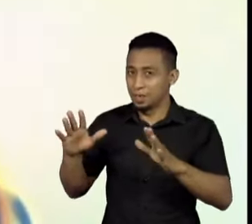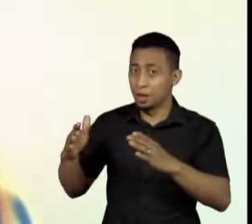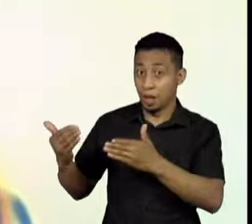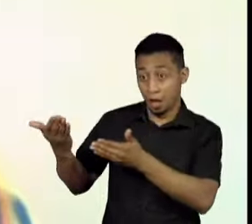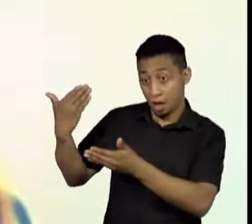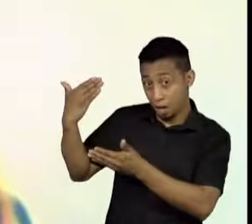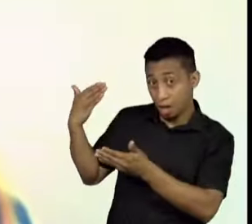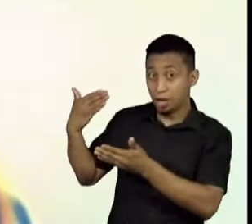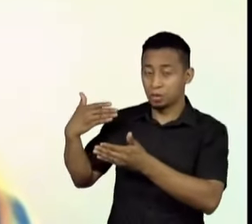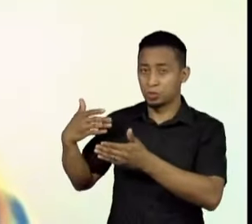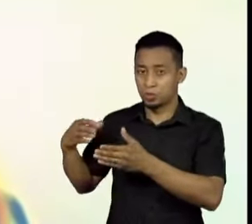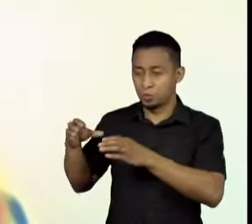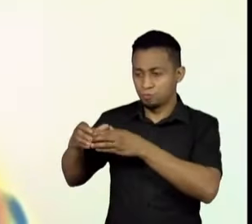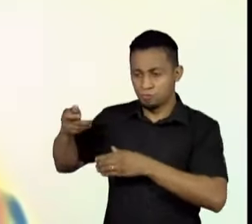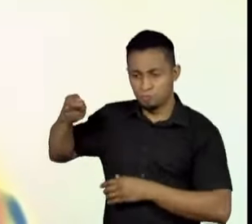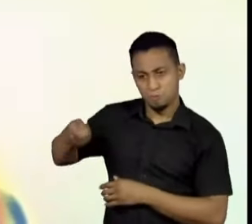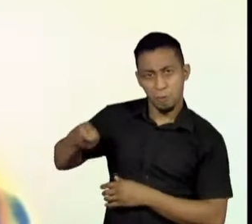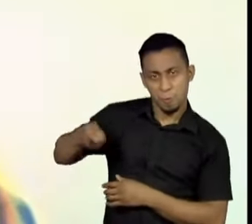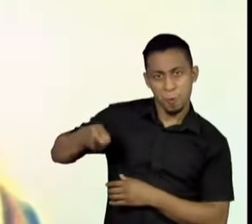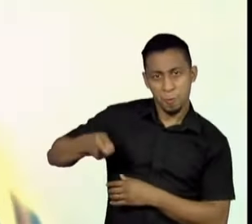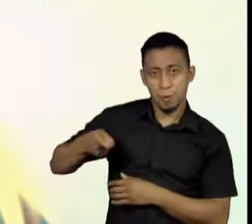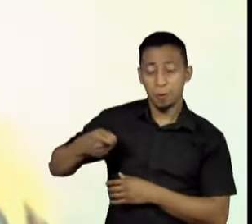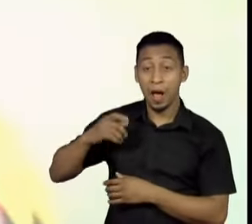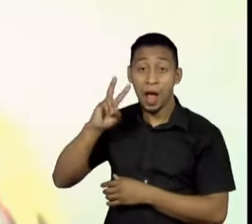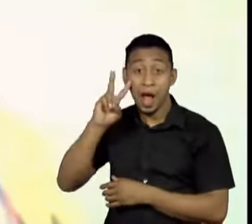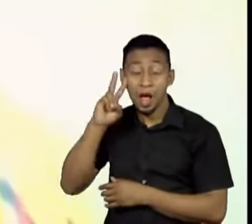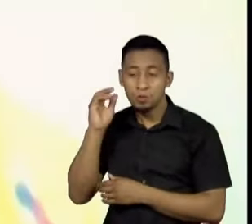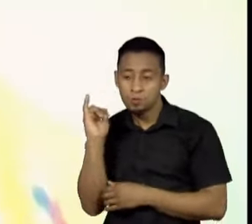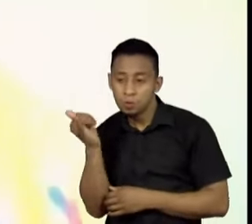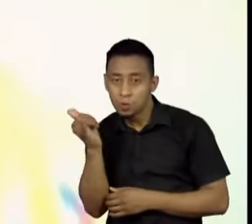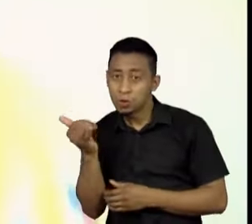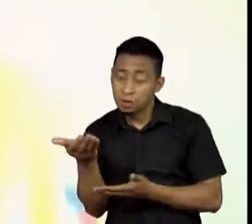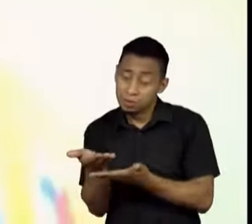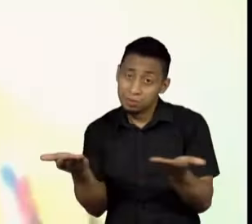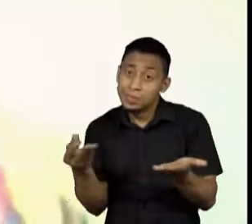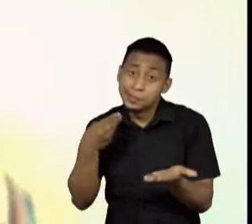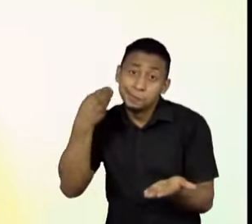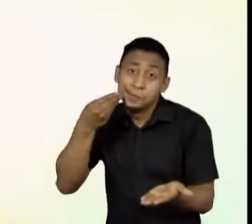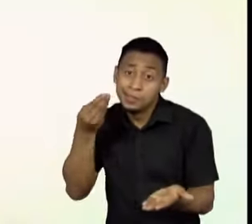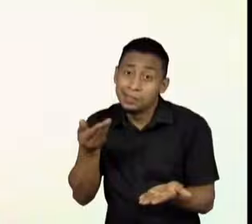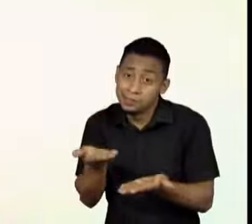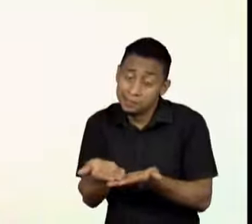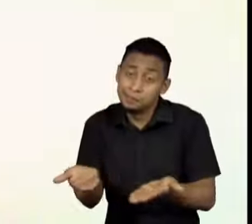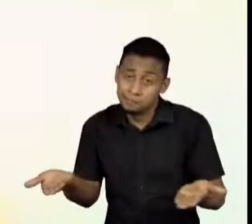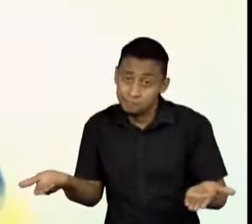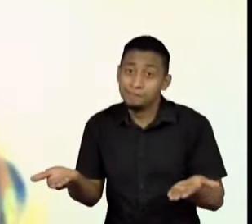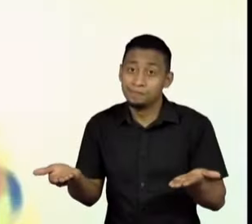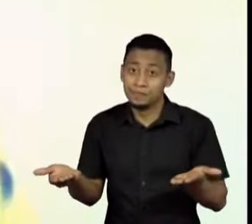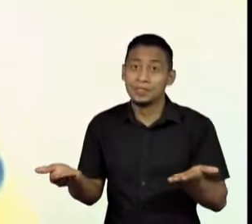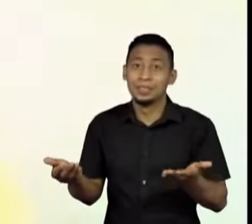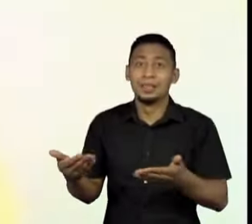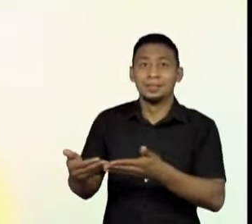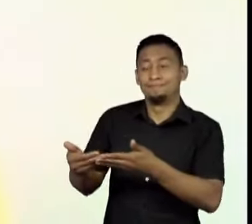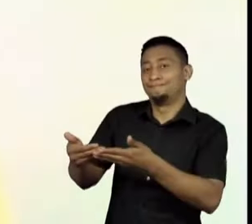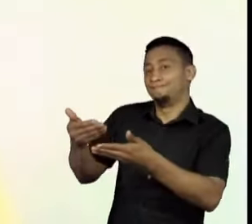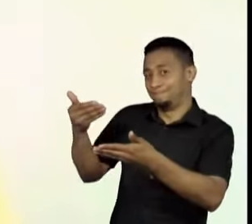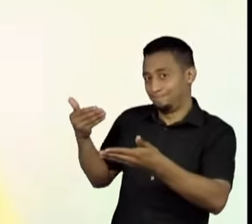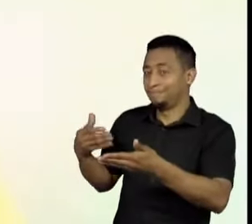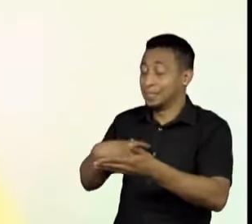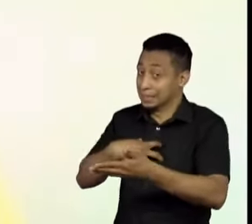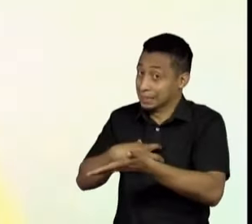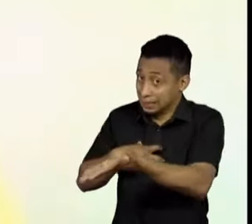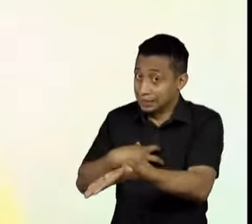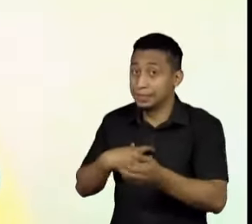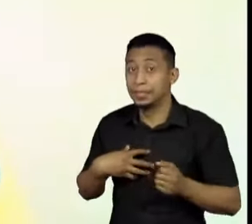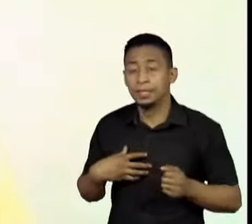dominados passam historicamente é essa experiência da teima, né? Eu gosto